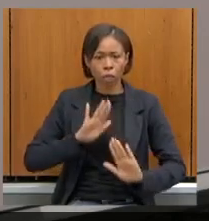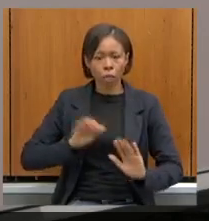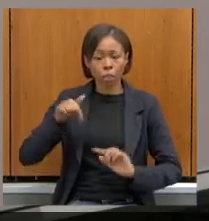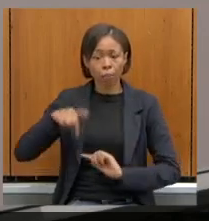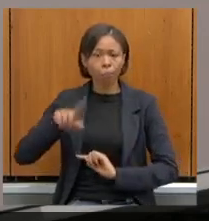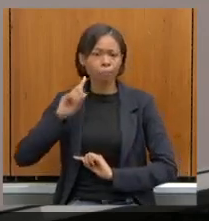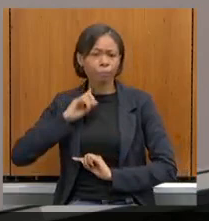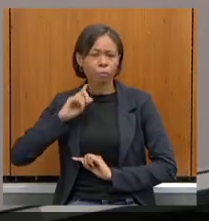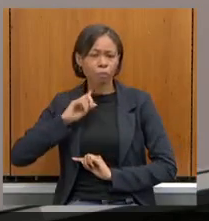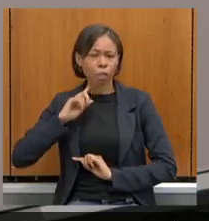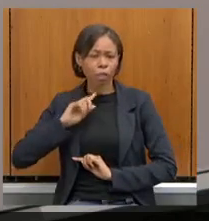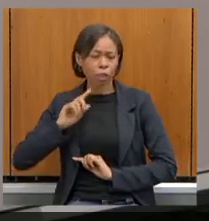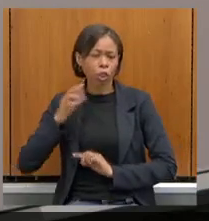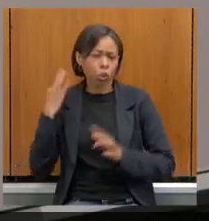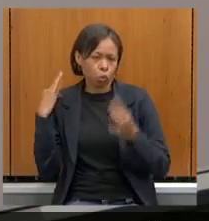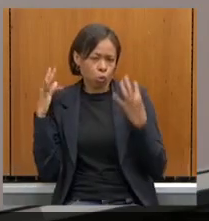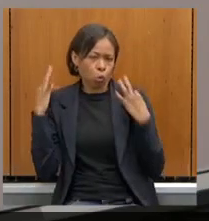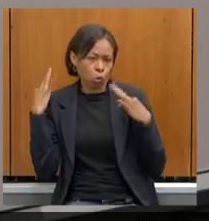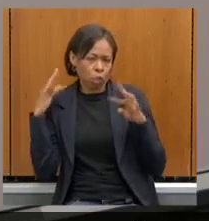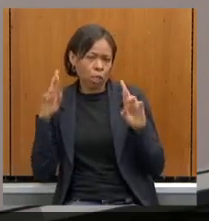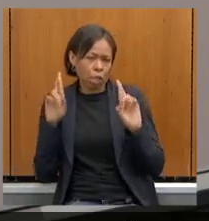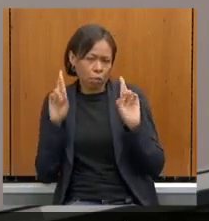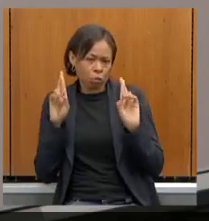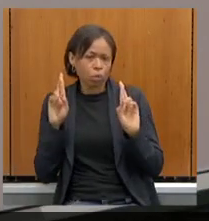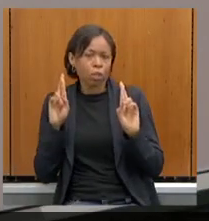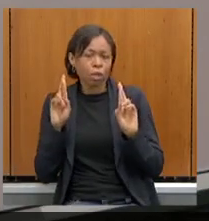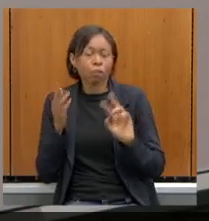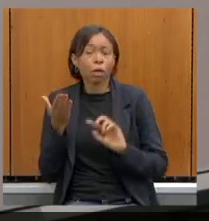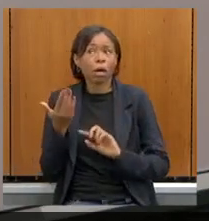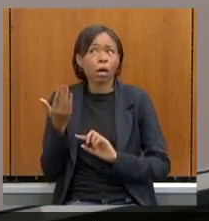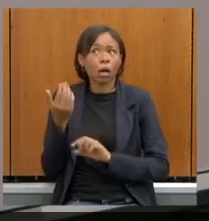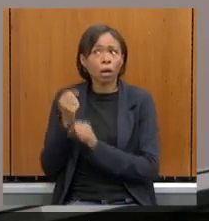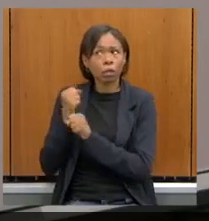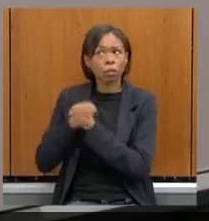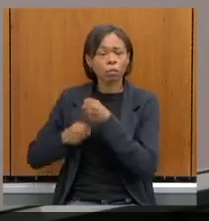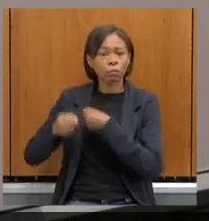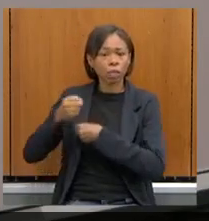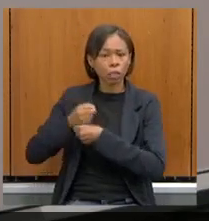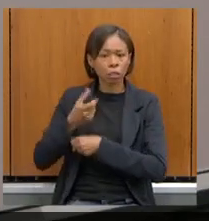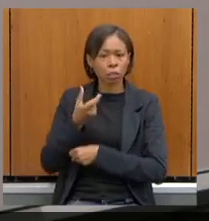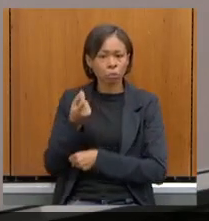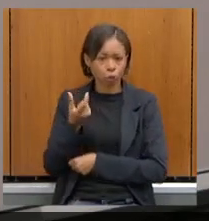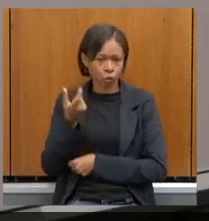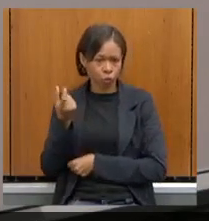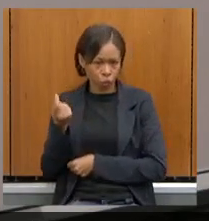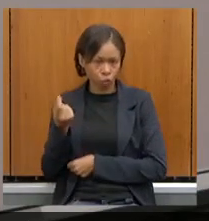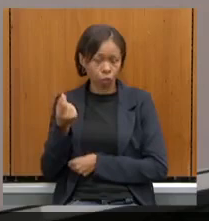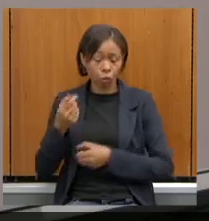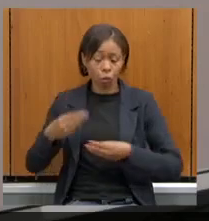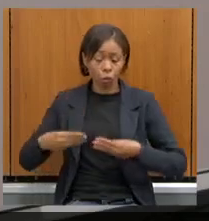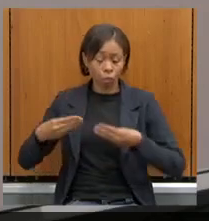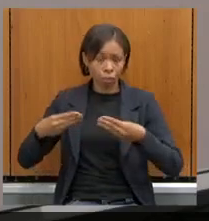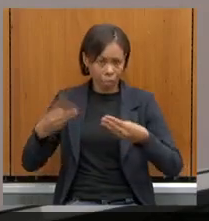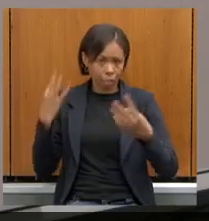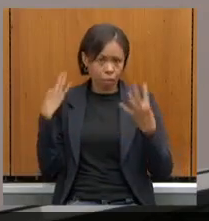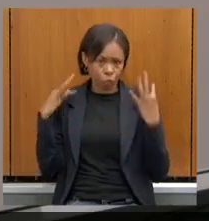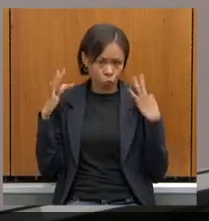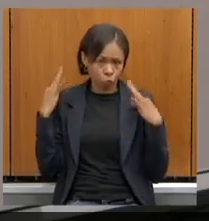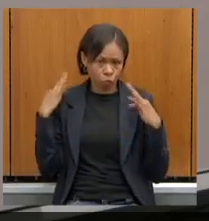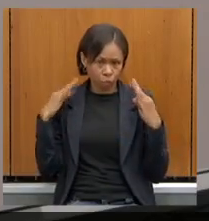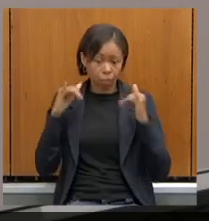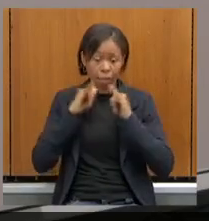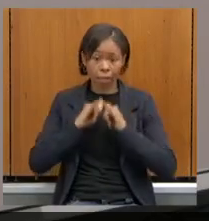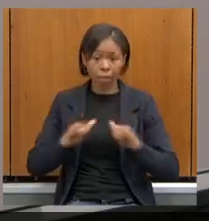passado o Ministério do Turismo lançou logo no início da pandemia e Minas Gerais com uma campanha